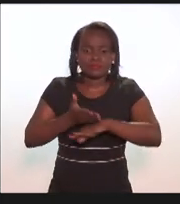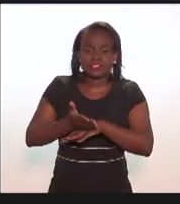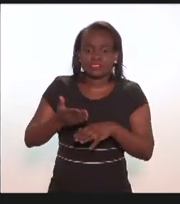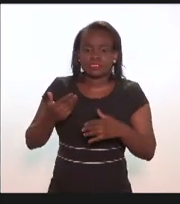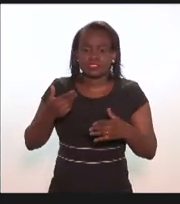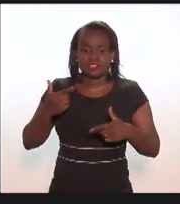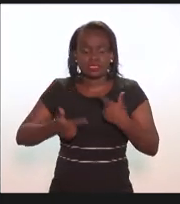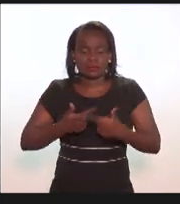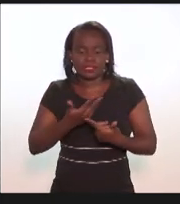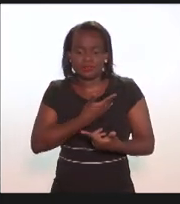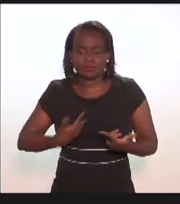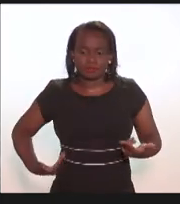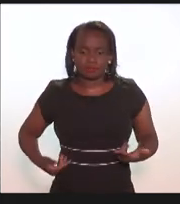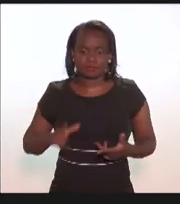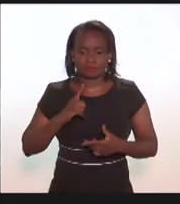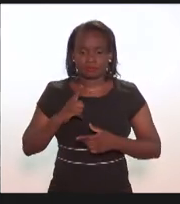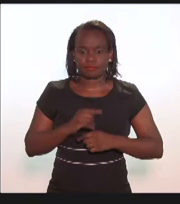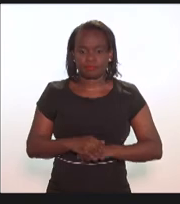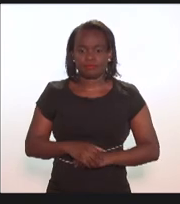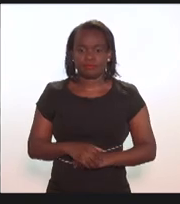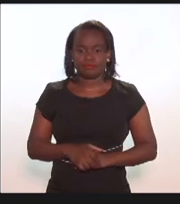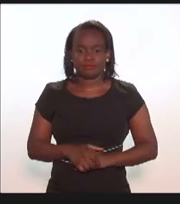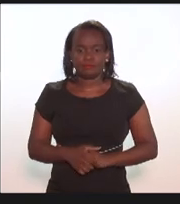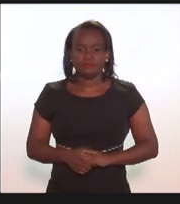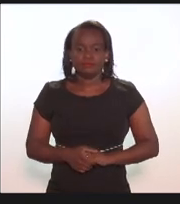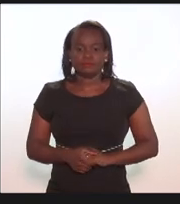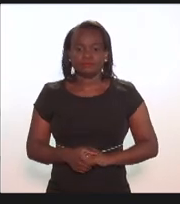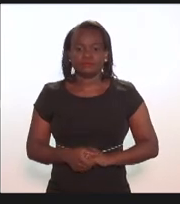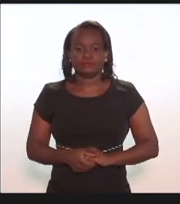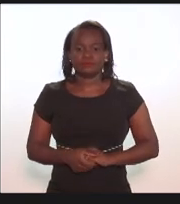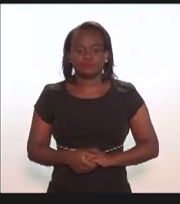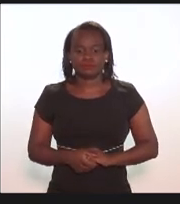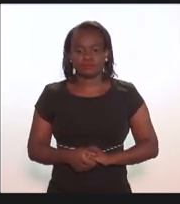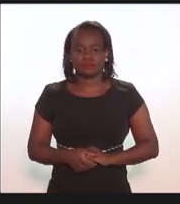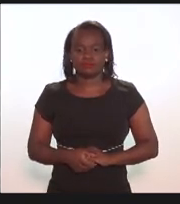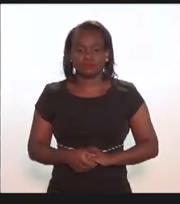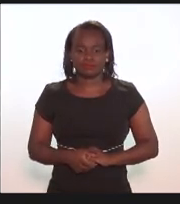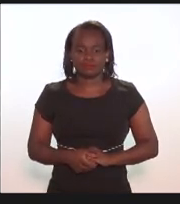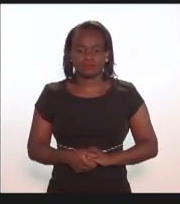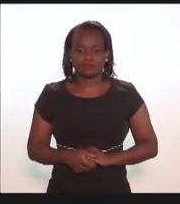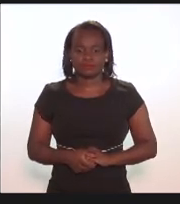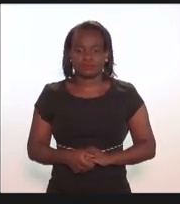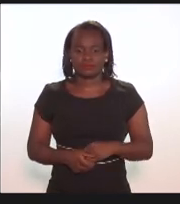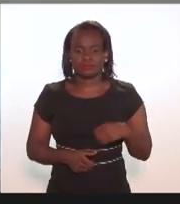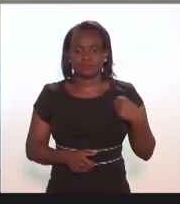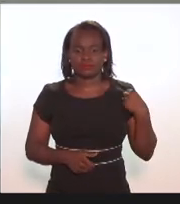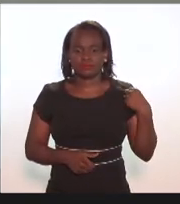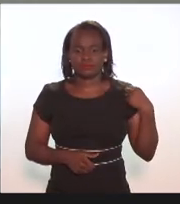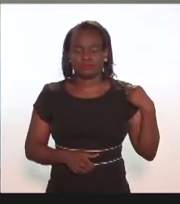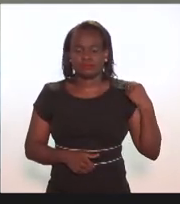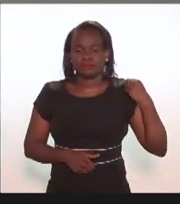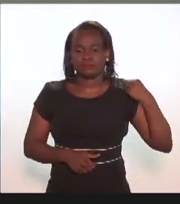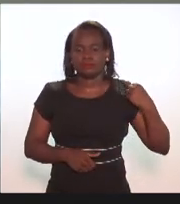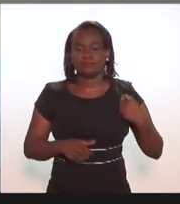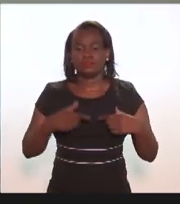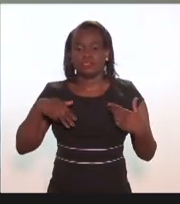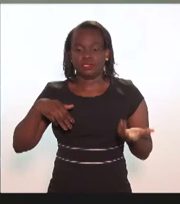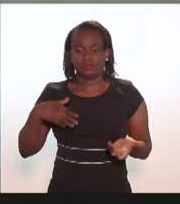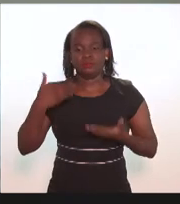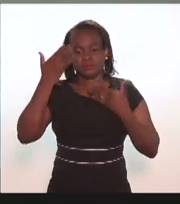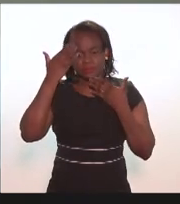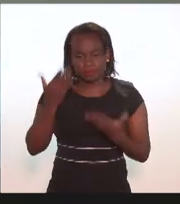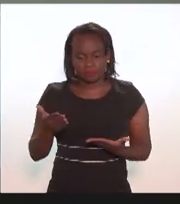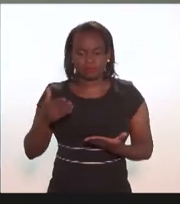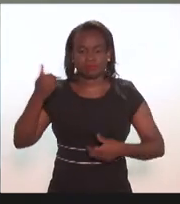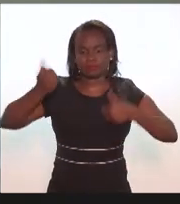públicos que a gente já tem. Mauro, essa questão Primeiro, obrigado aí